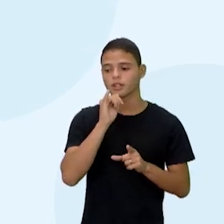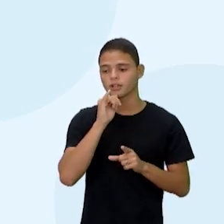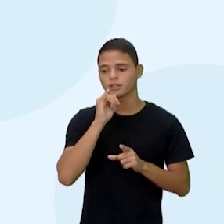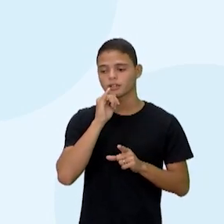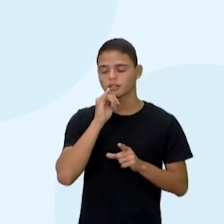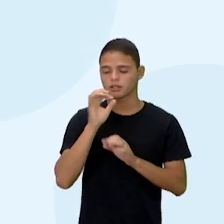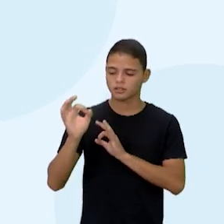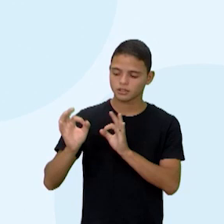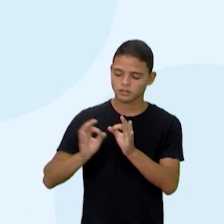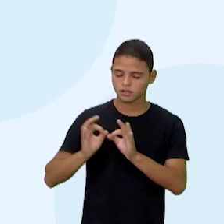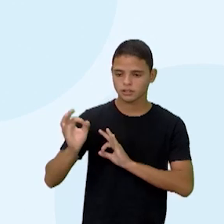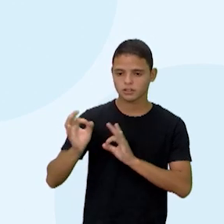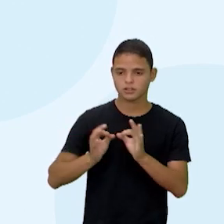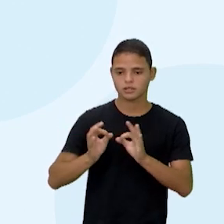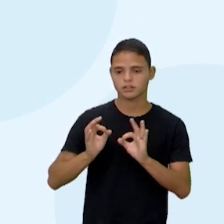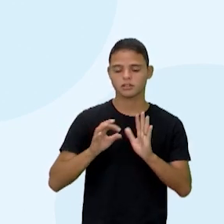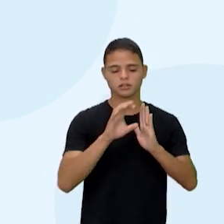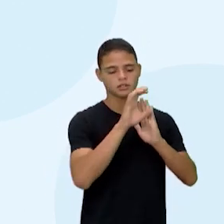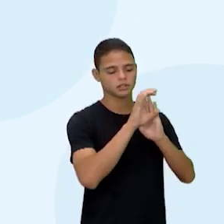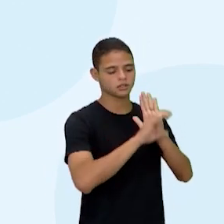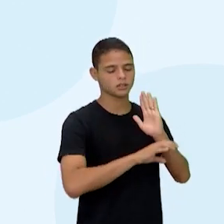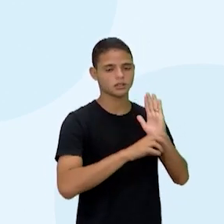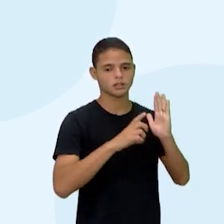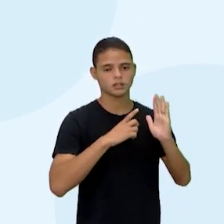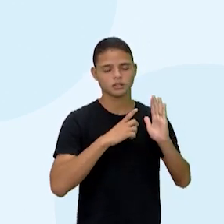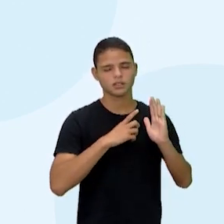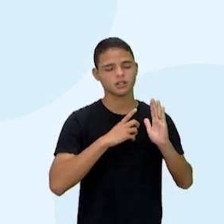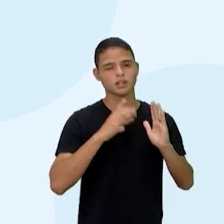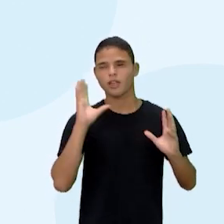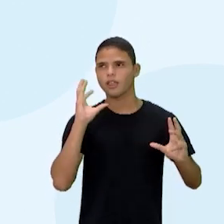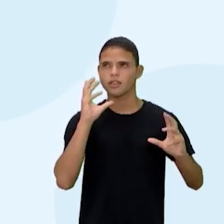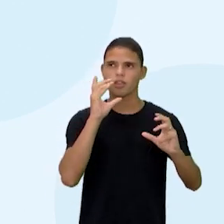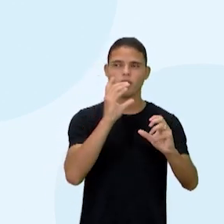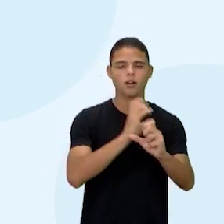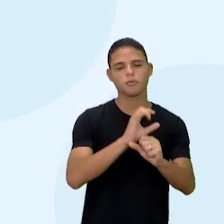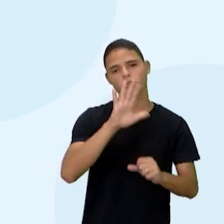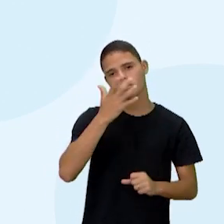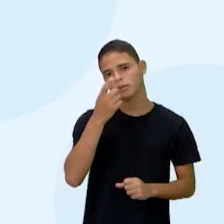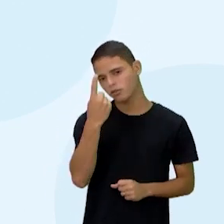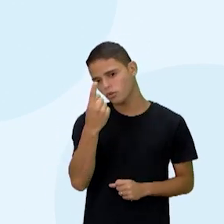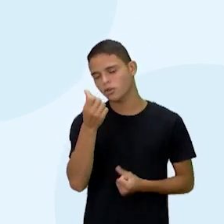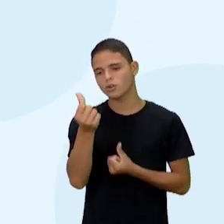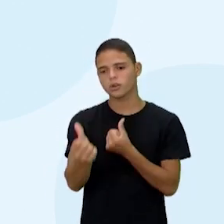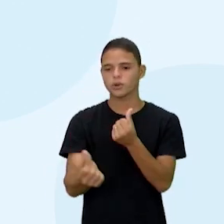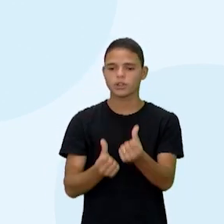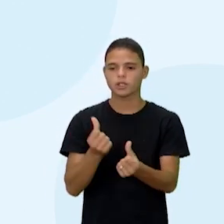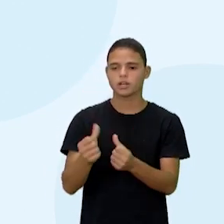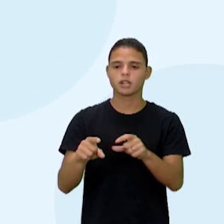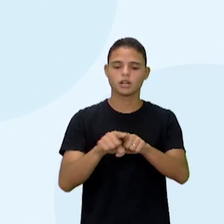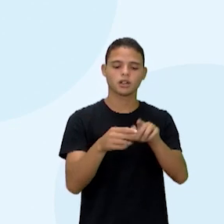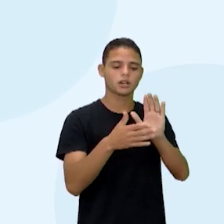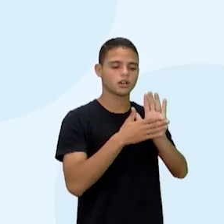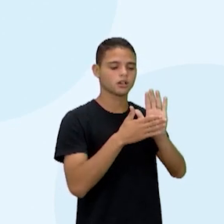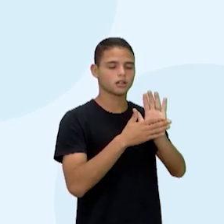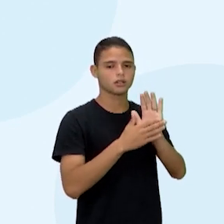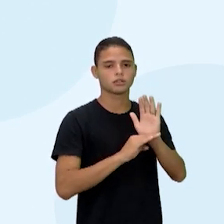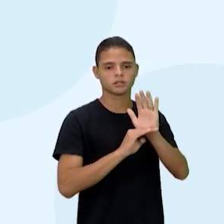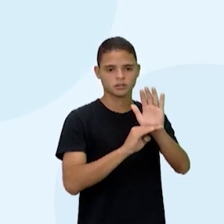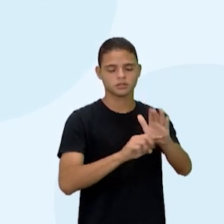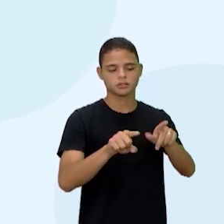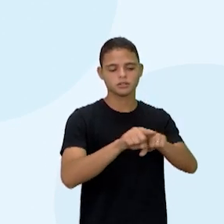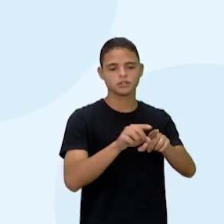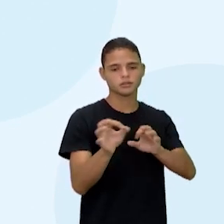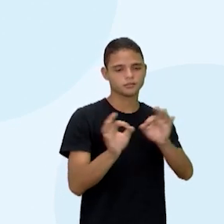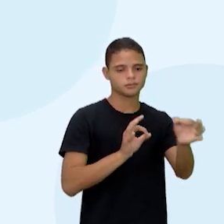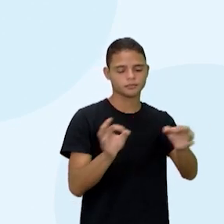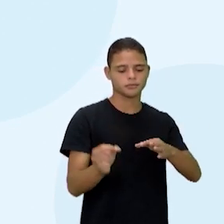de enriquecimento curricular que teve a duração de um semestre. Além da proposta de enriquecimento, a gente construiu um